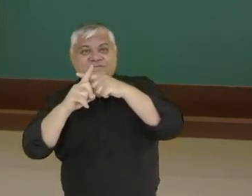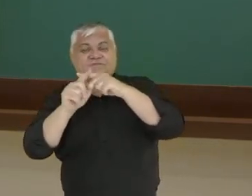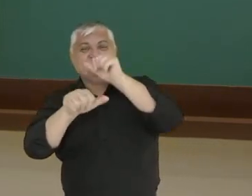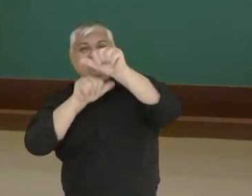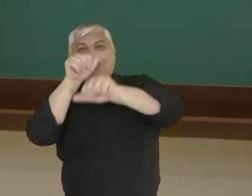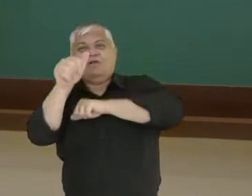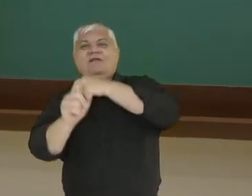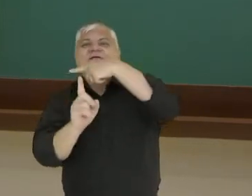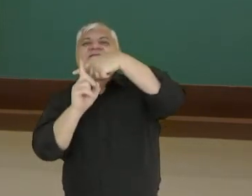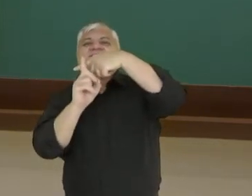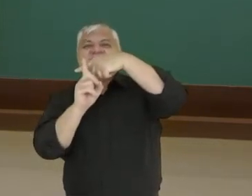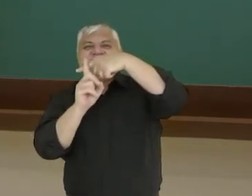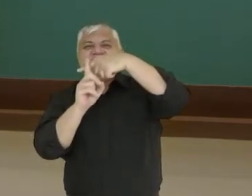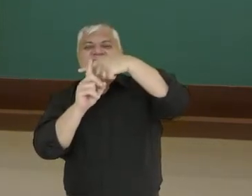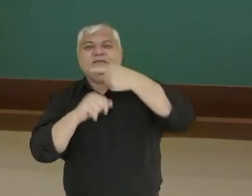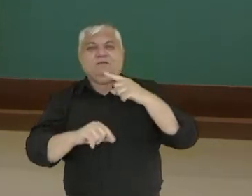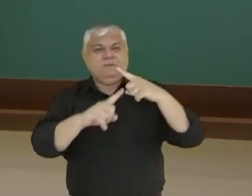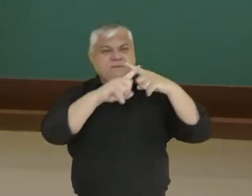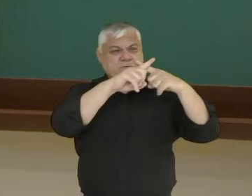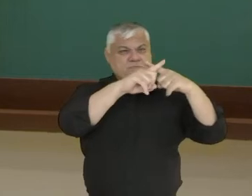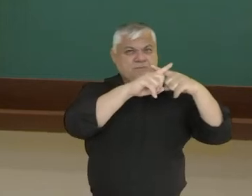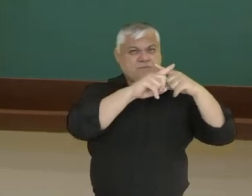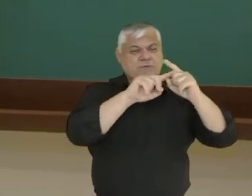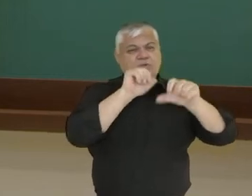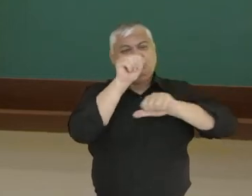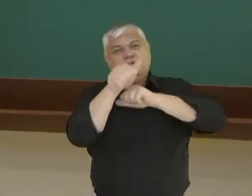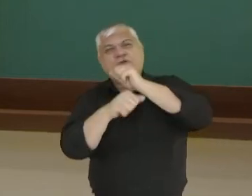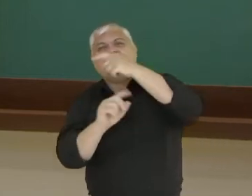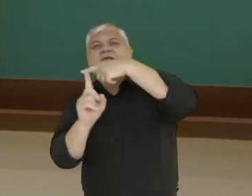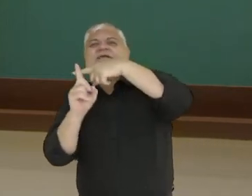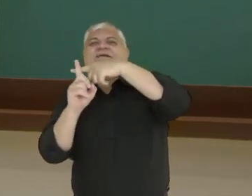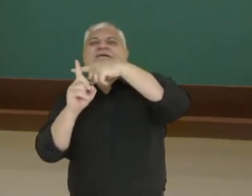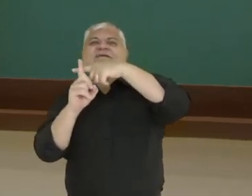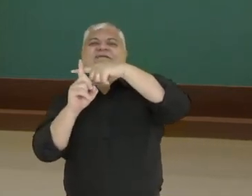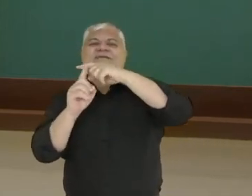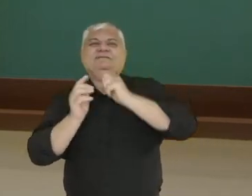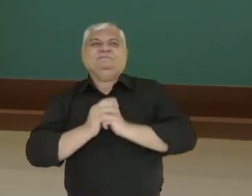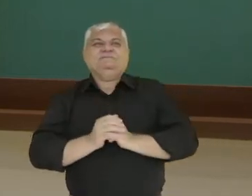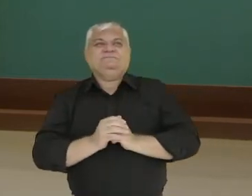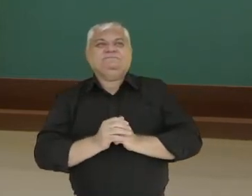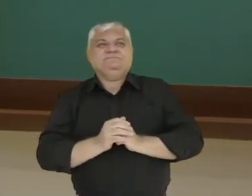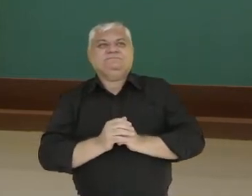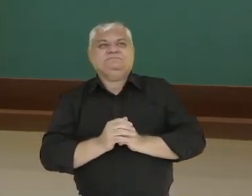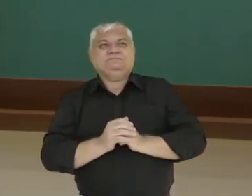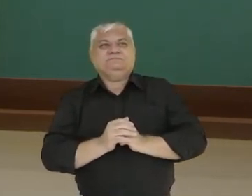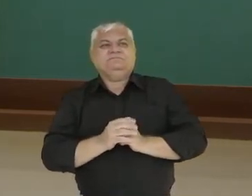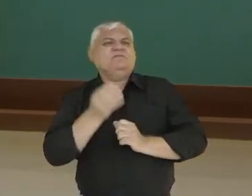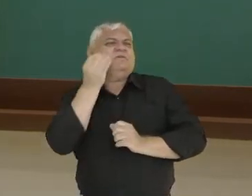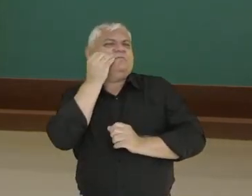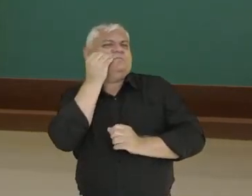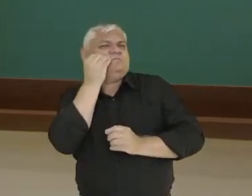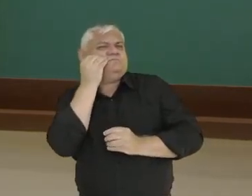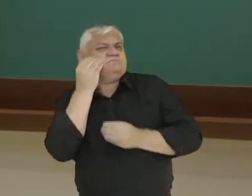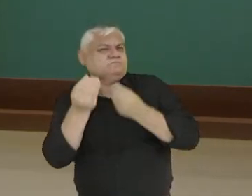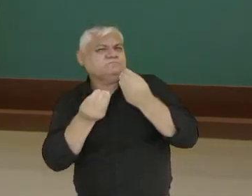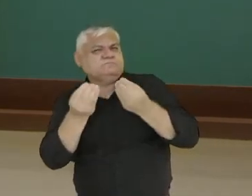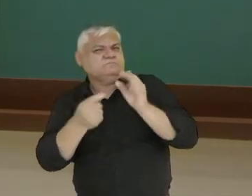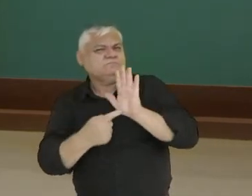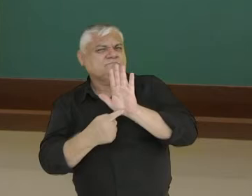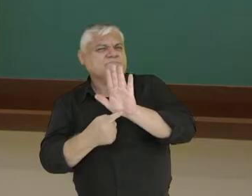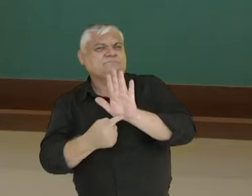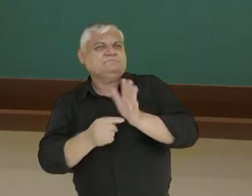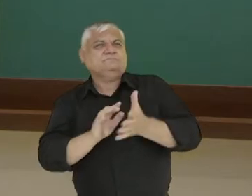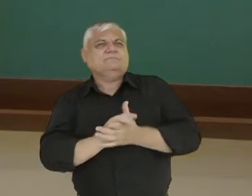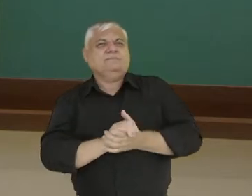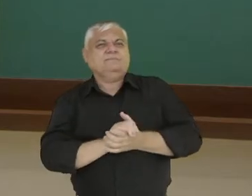passa somando aqui, né? E calculo o logaritmo dos dois. Vamos para a demonstração. Então, nós